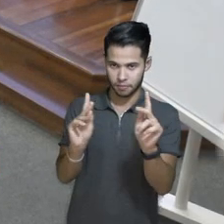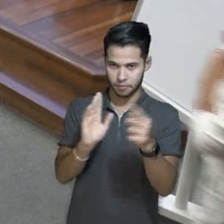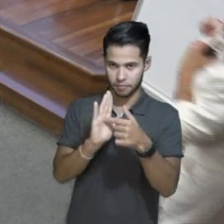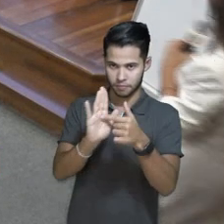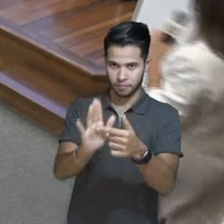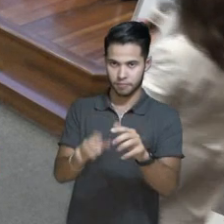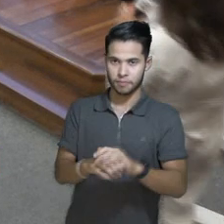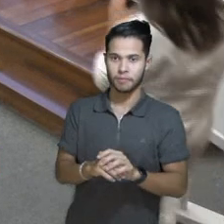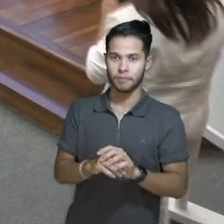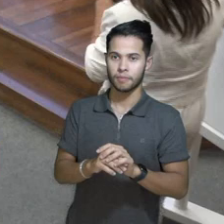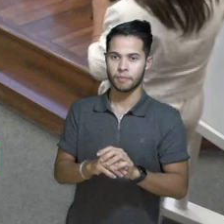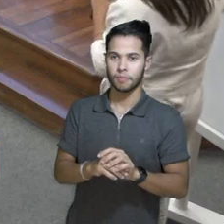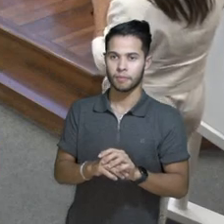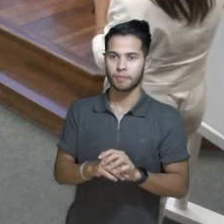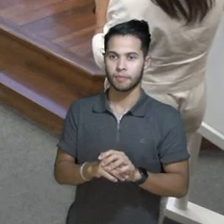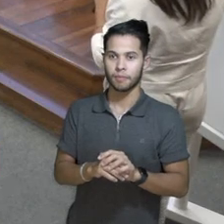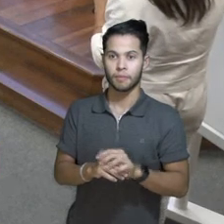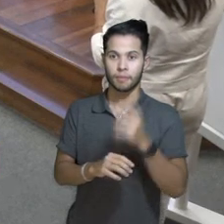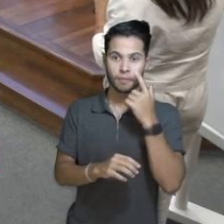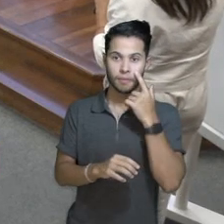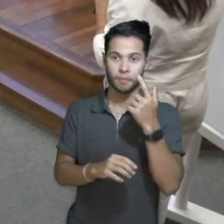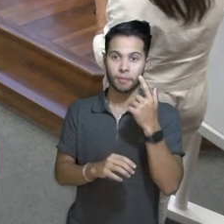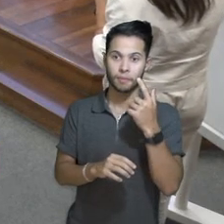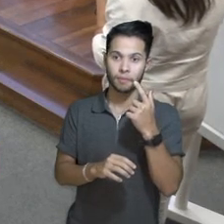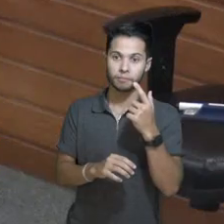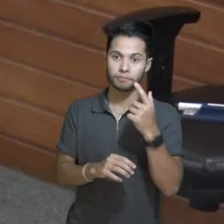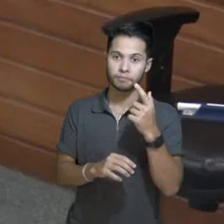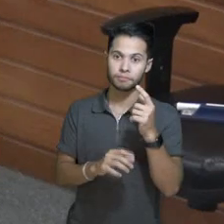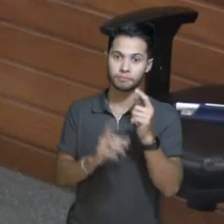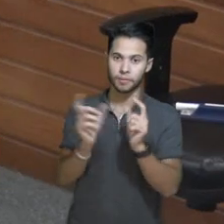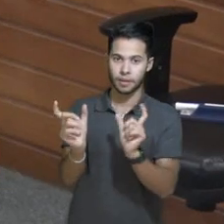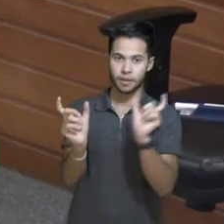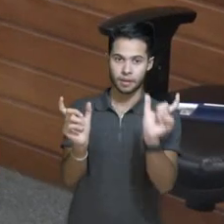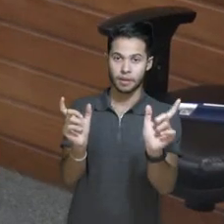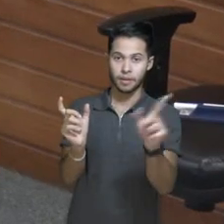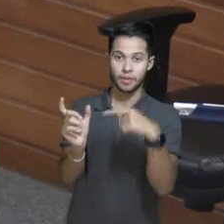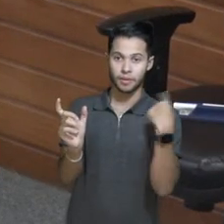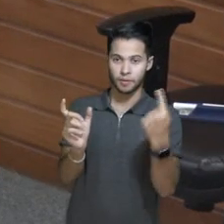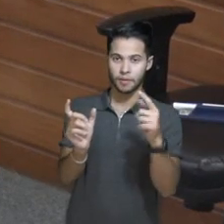vou me reportar duas palavrinhas E aí a gente vê se